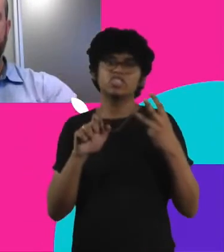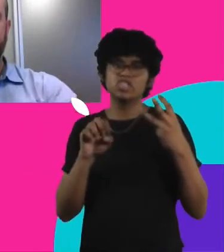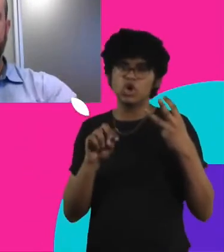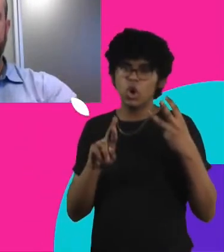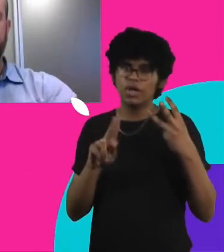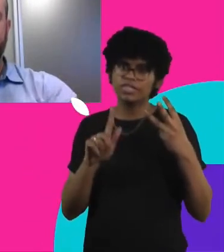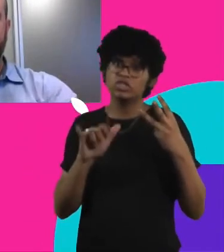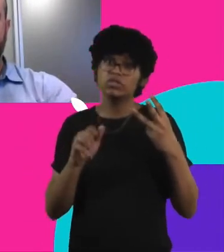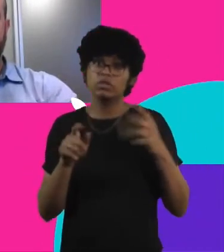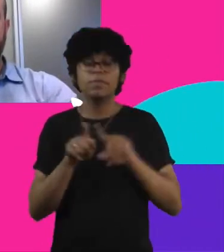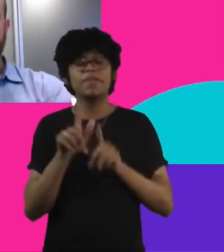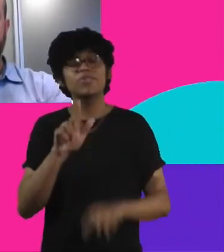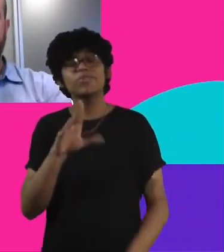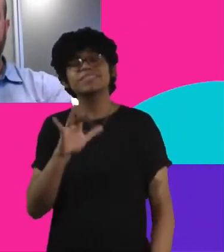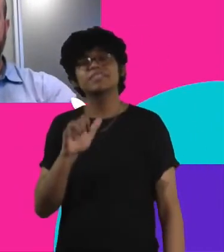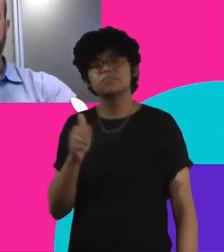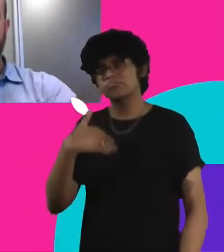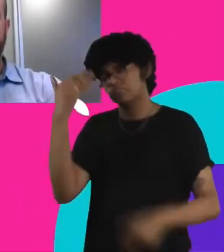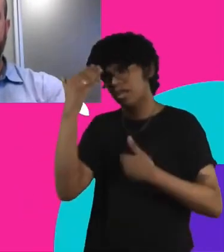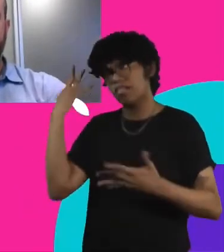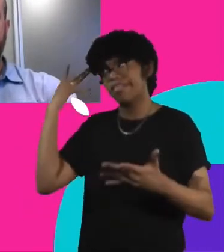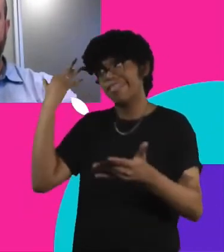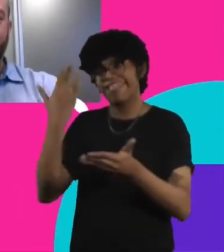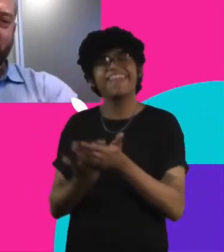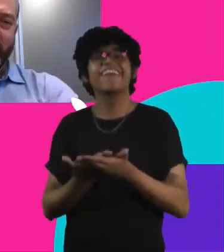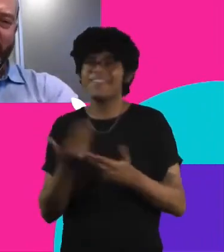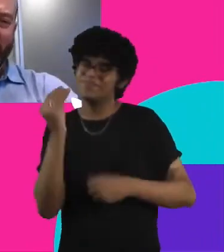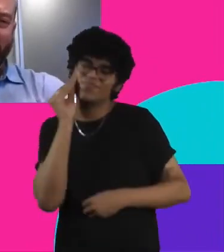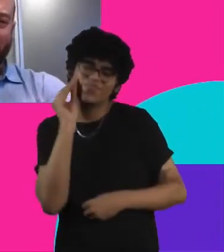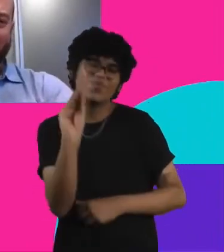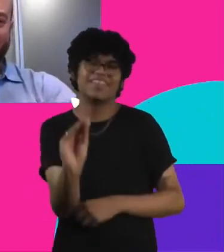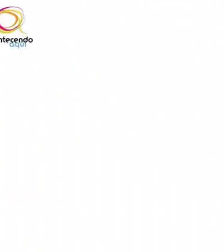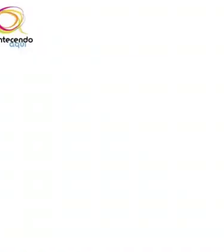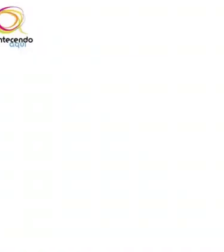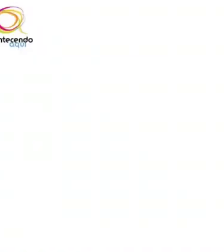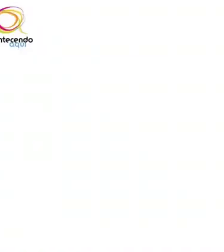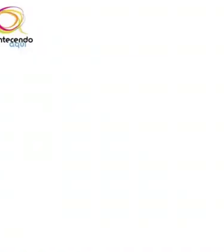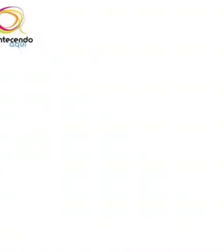incondicional de tantos anos. Beijo para vocês.